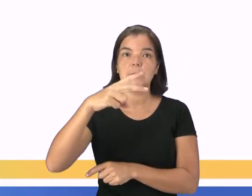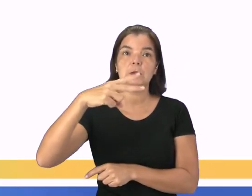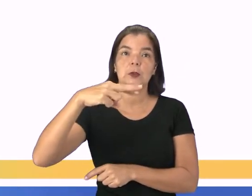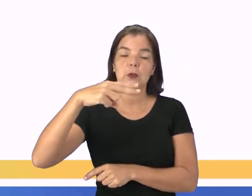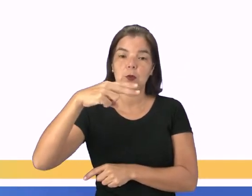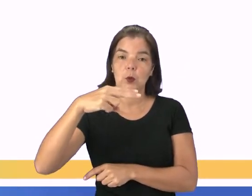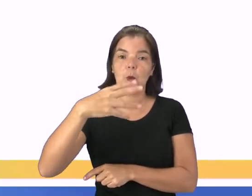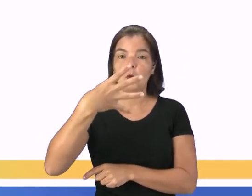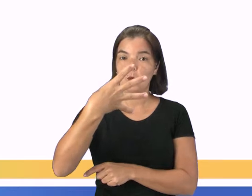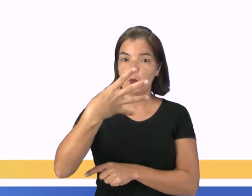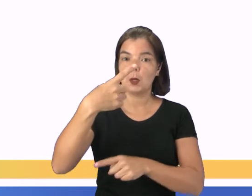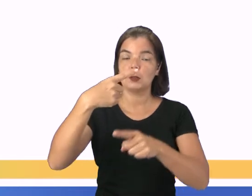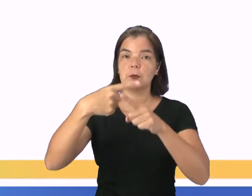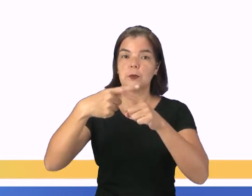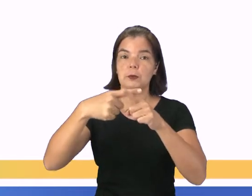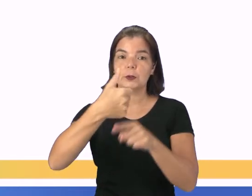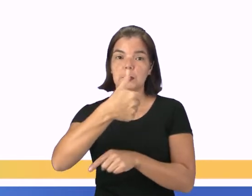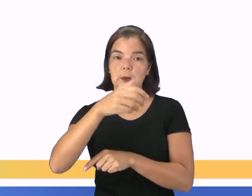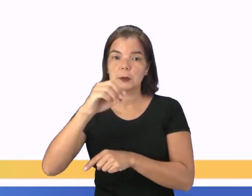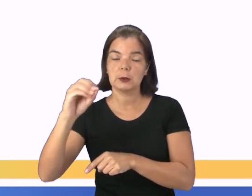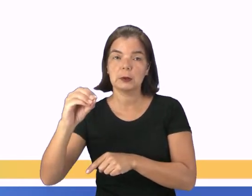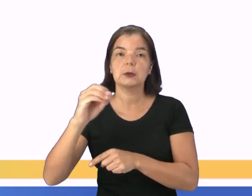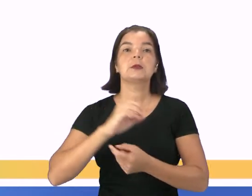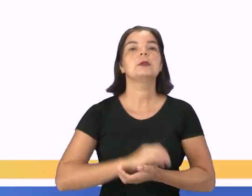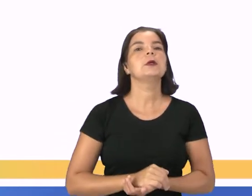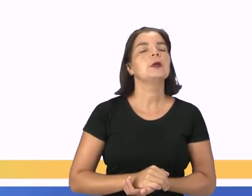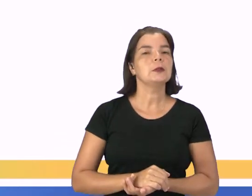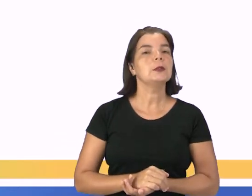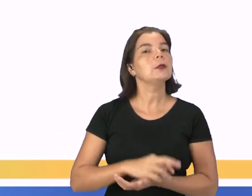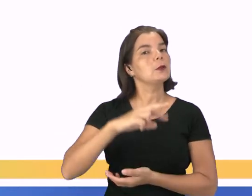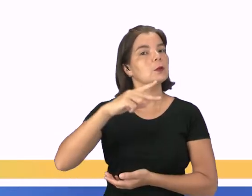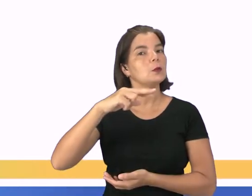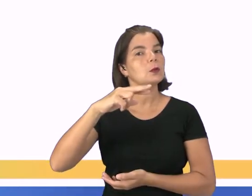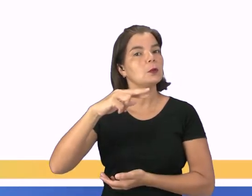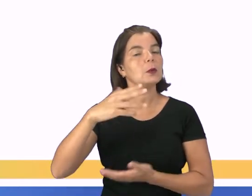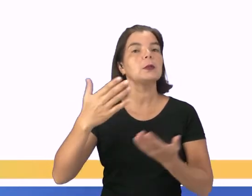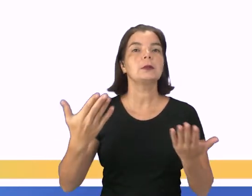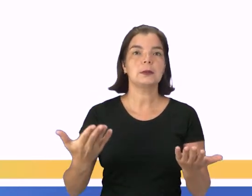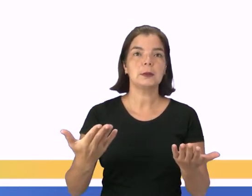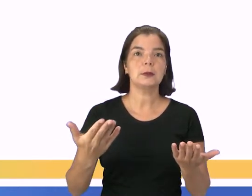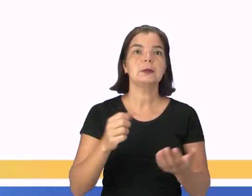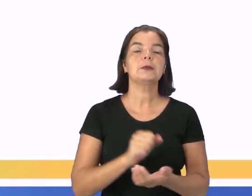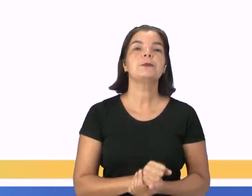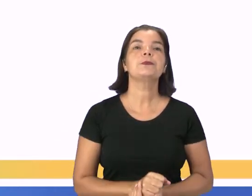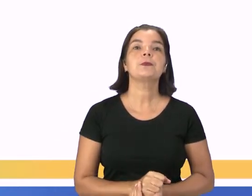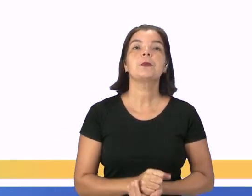e faremos 4 vezes 100, né? Igualando aí esses dois produtos.